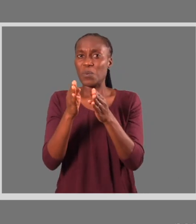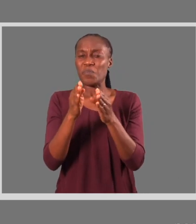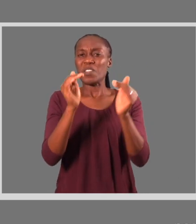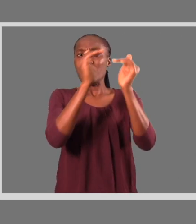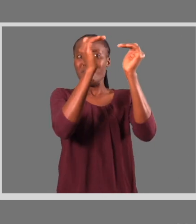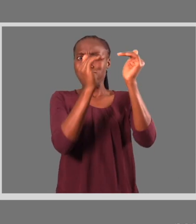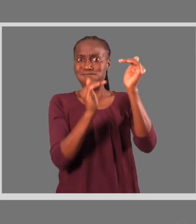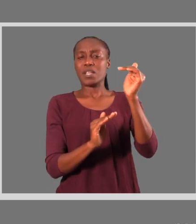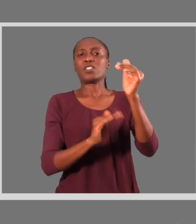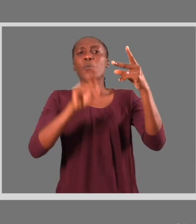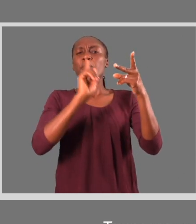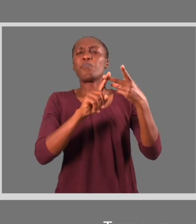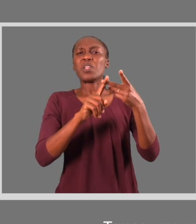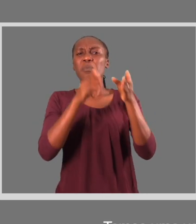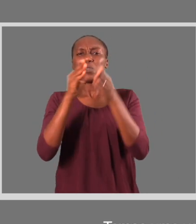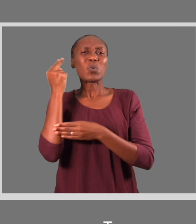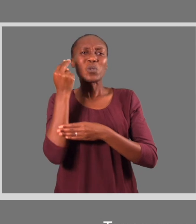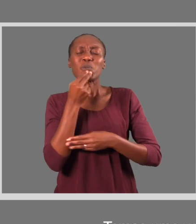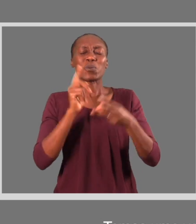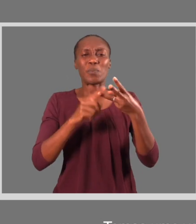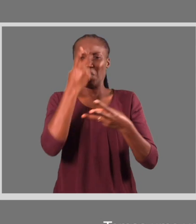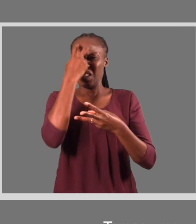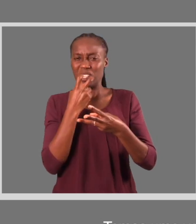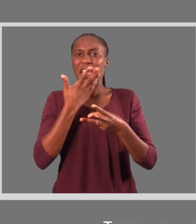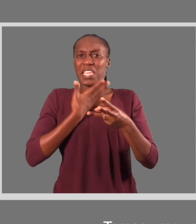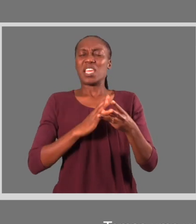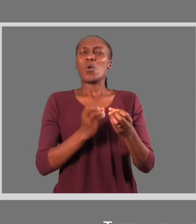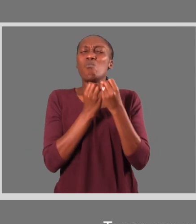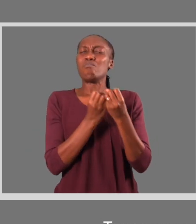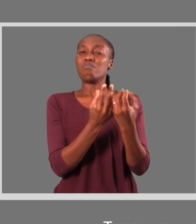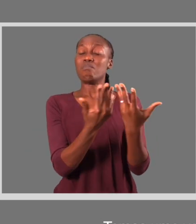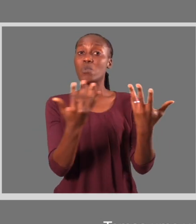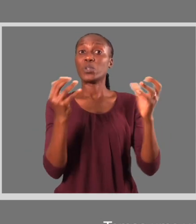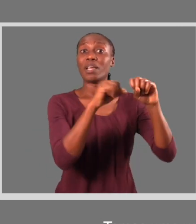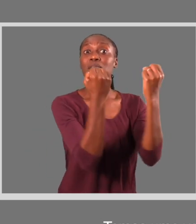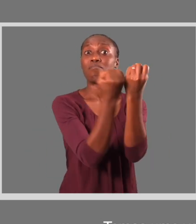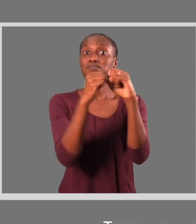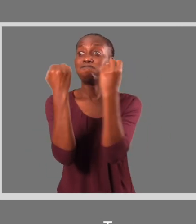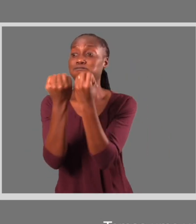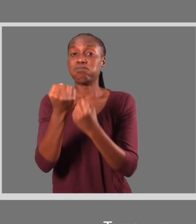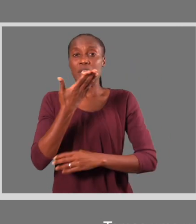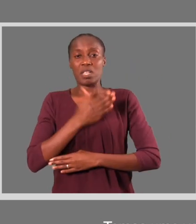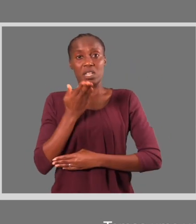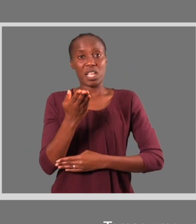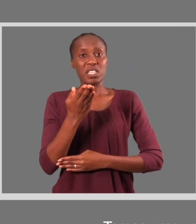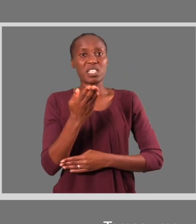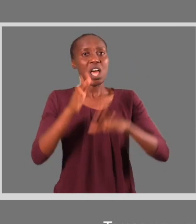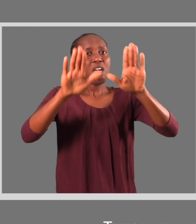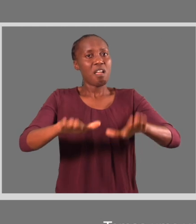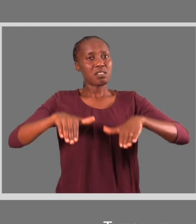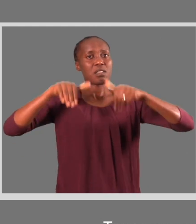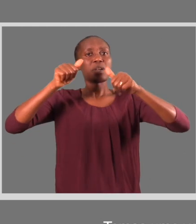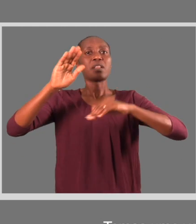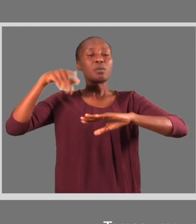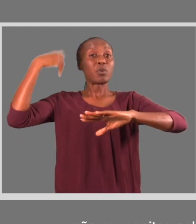surdas e cegas. Então, temos uma vasta de associações que, nesta Assembleia que vamos realizar na